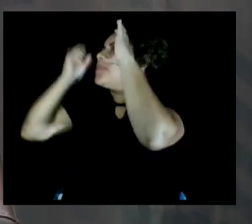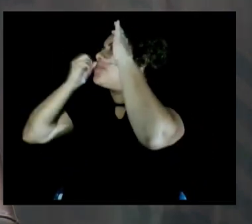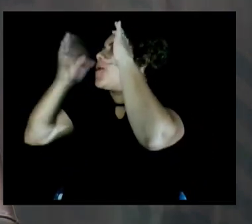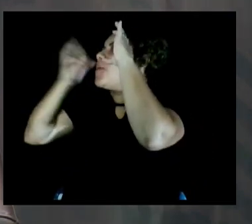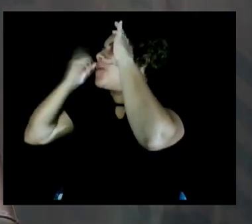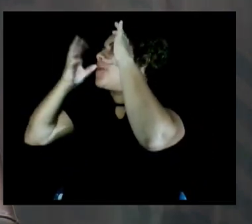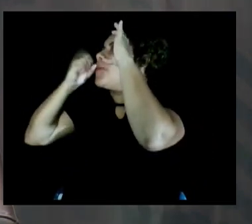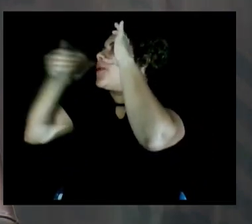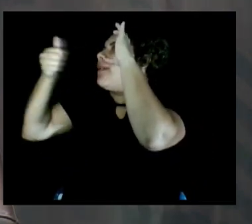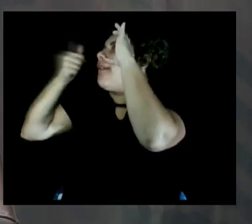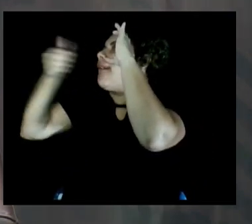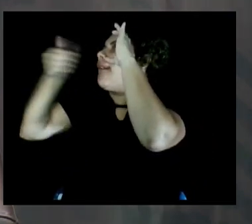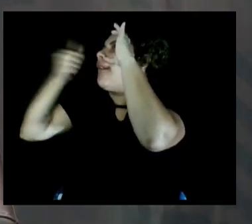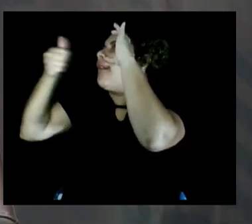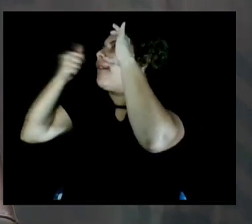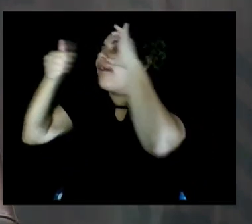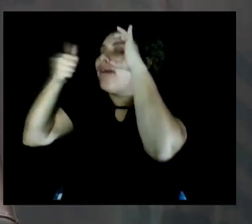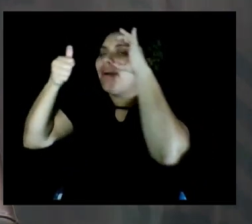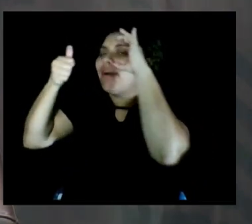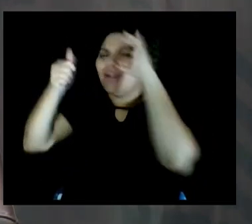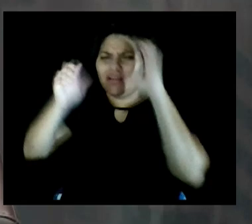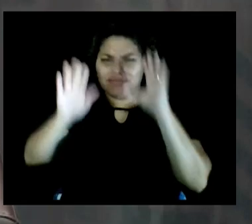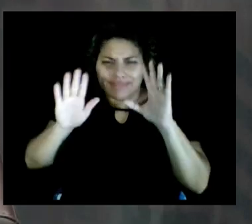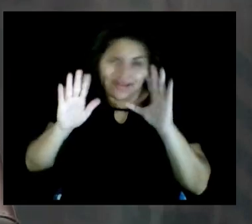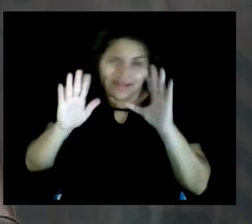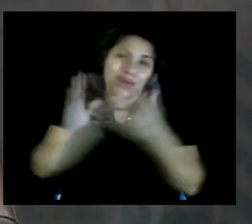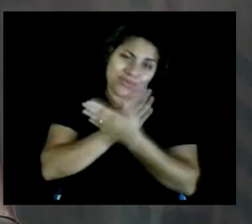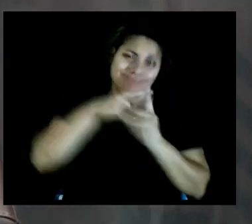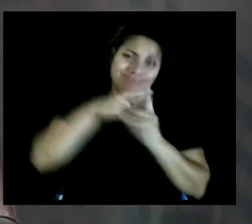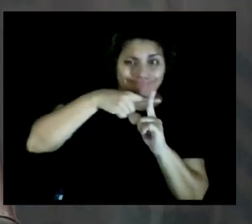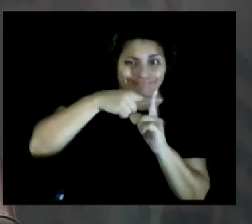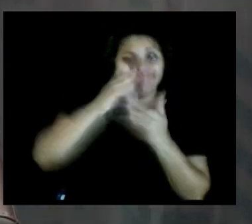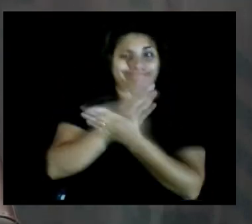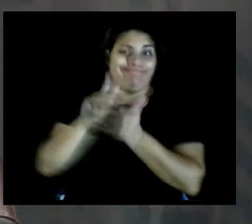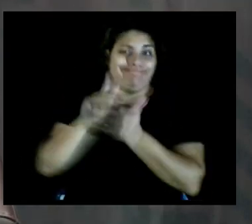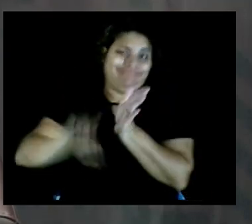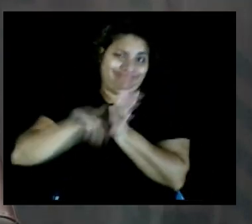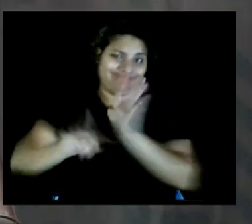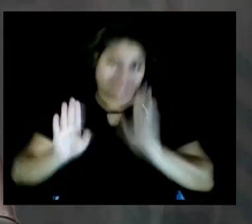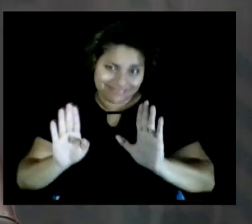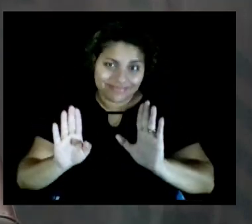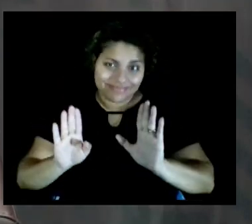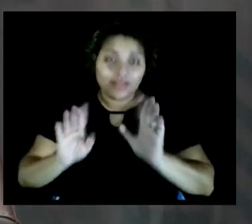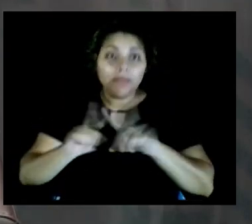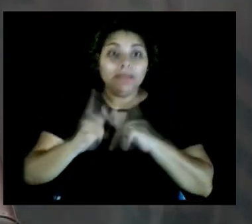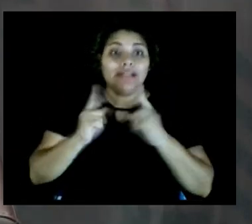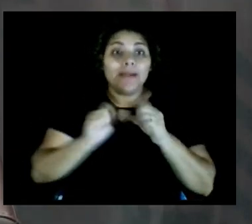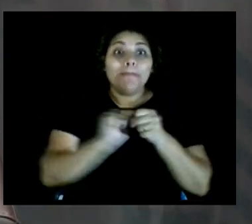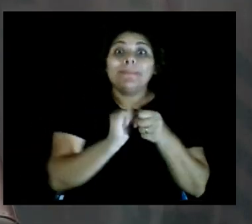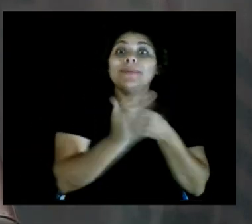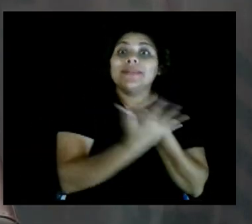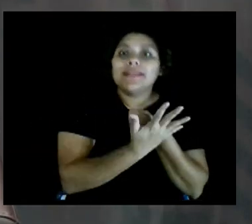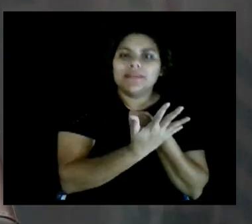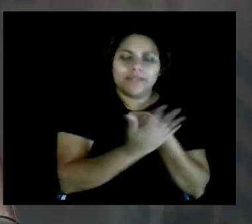cá, se a pessoa recorre fugindo, né, através da nostalgia para momentos alegres, eu vejo como muito,